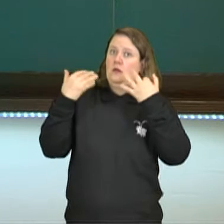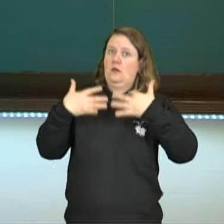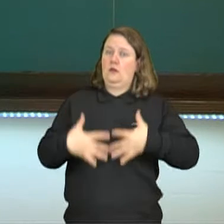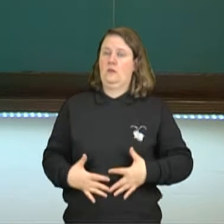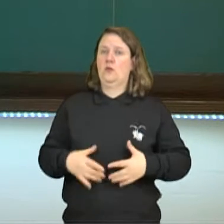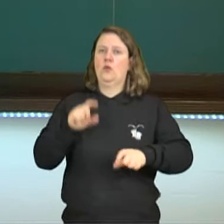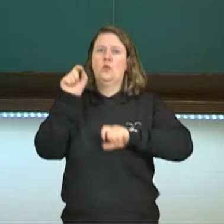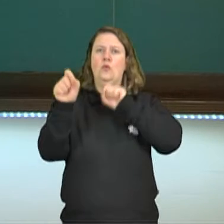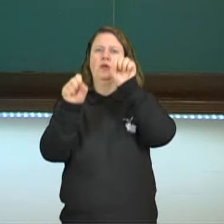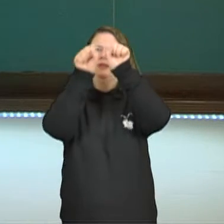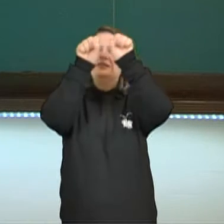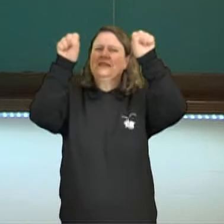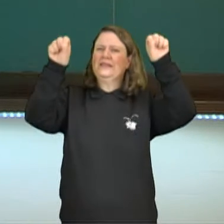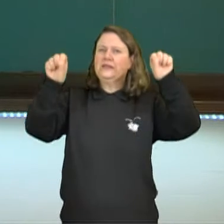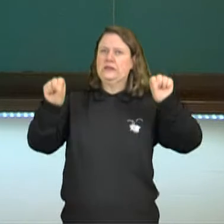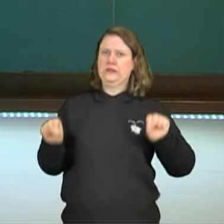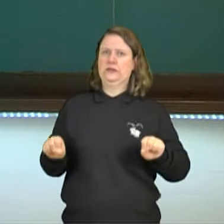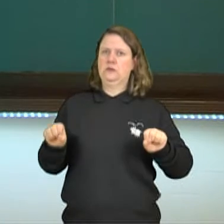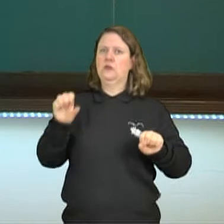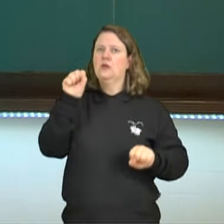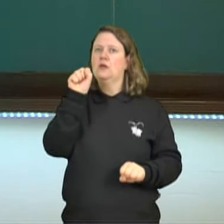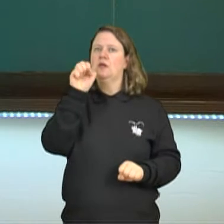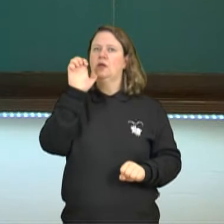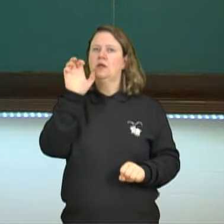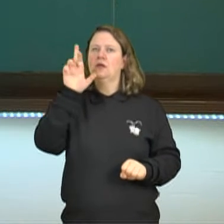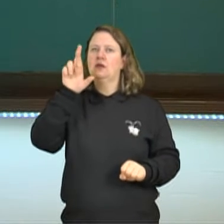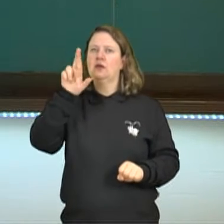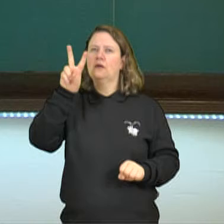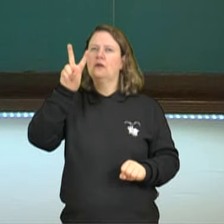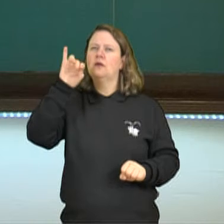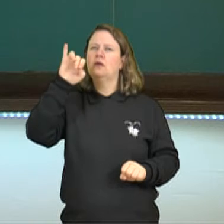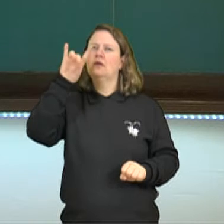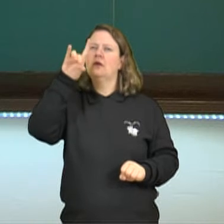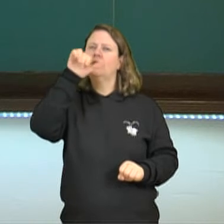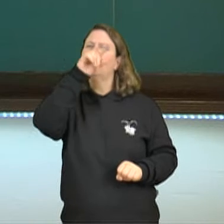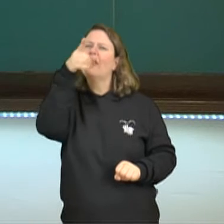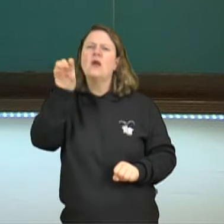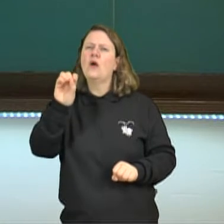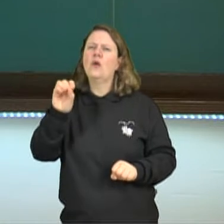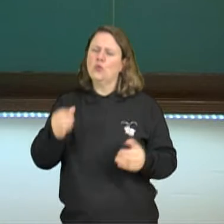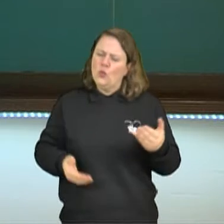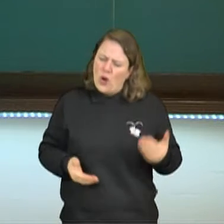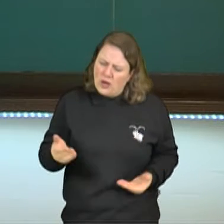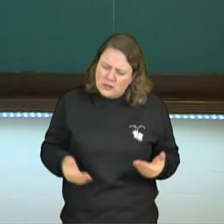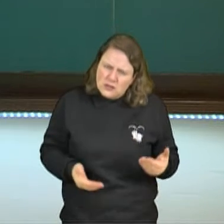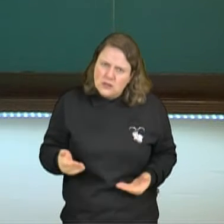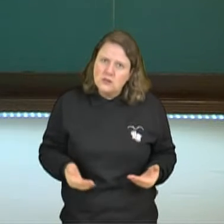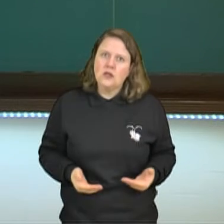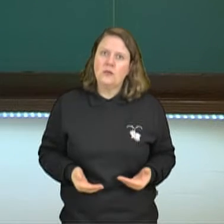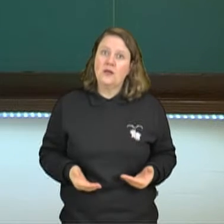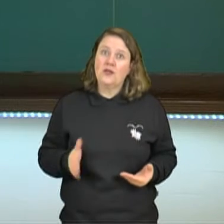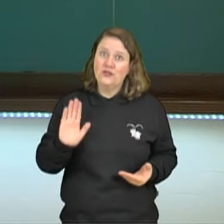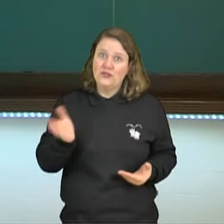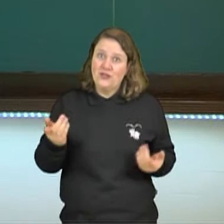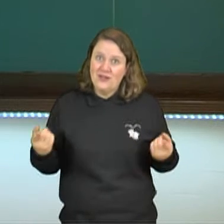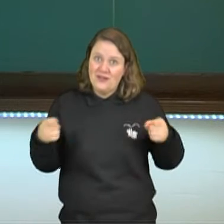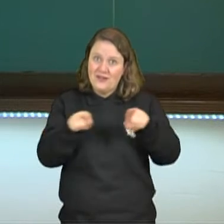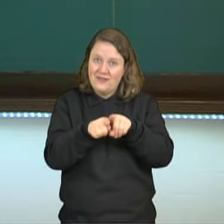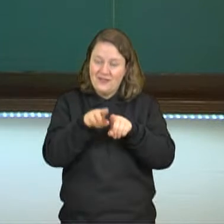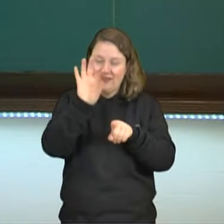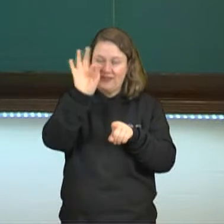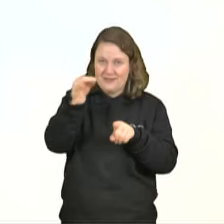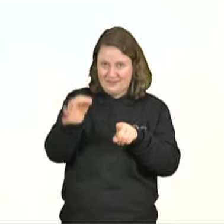esse sistema de servidão. Explique o que era esse sistema de servidão e a gente volta fazendo a correção